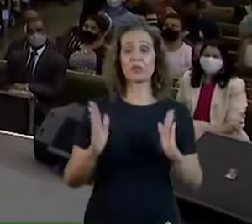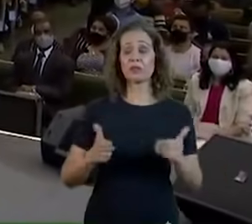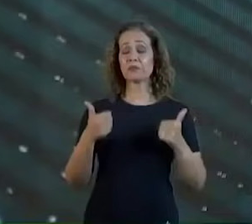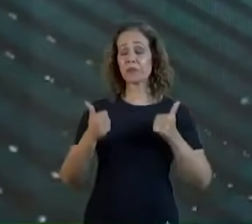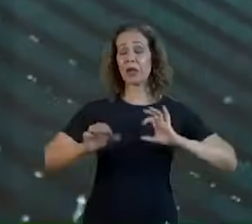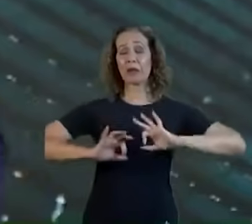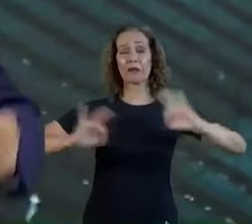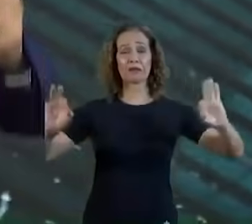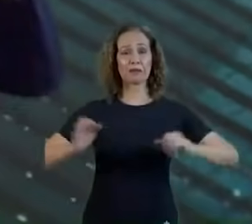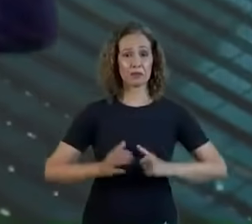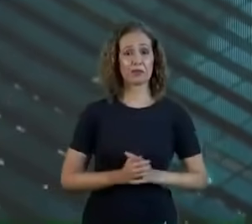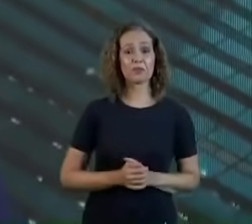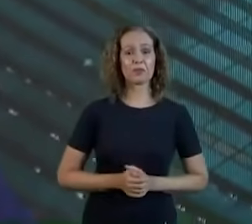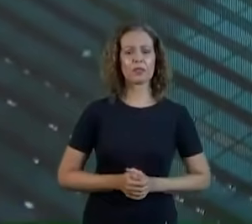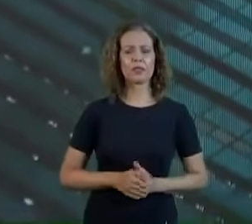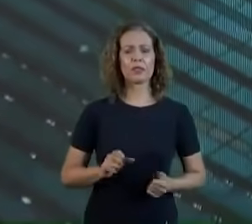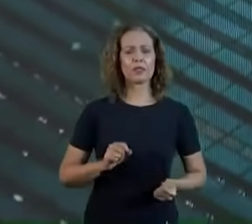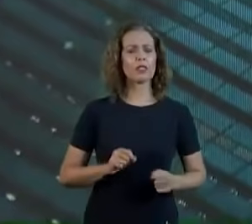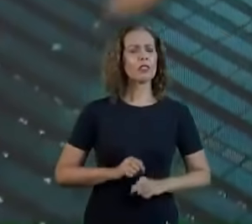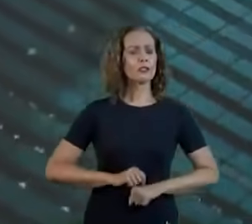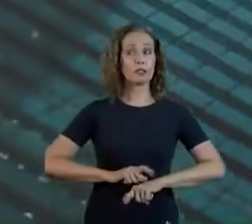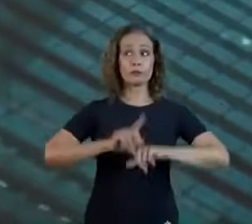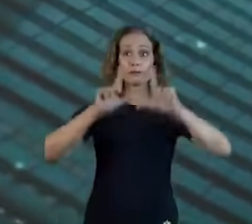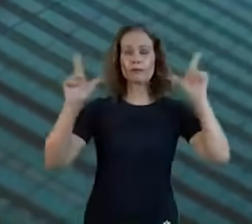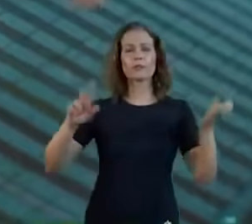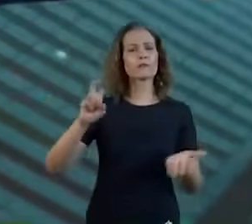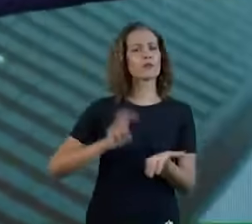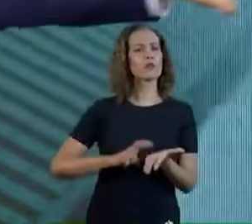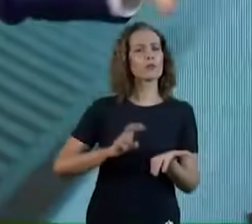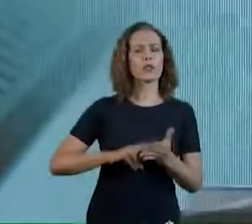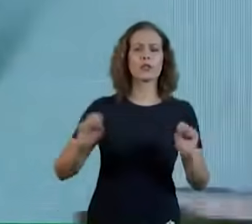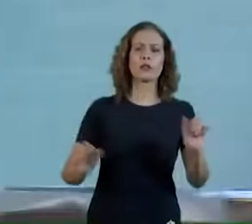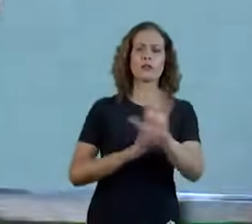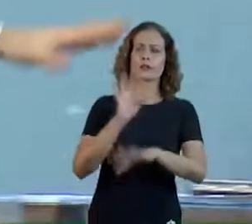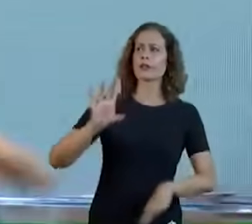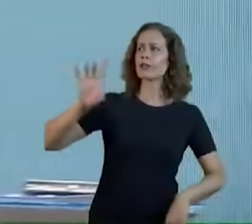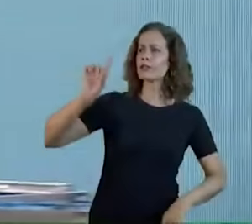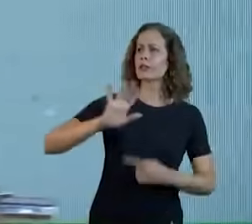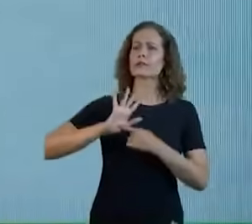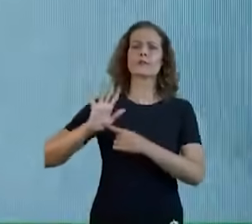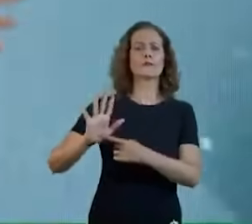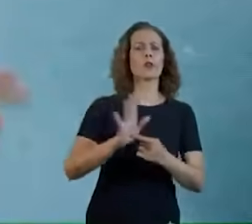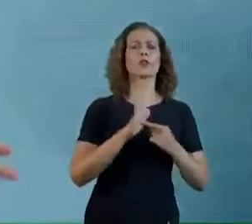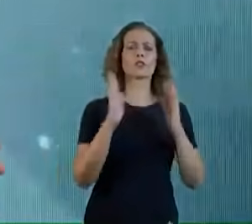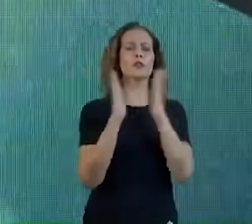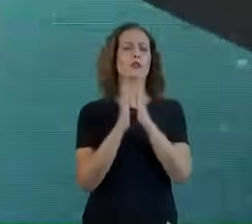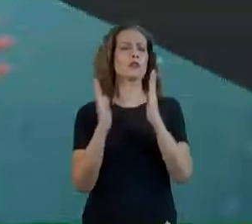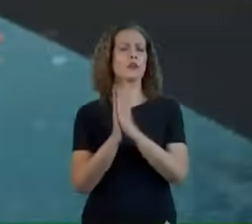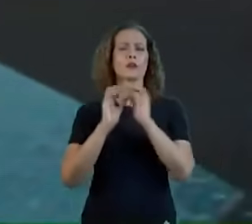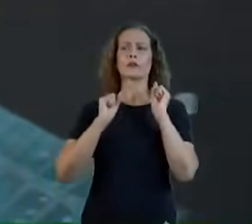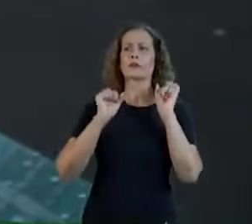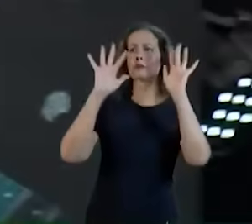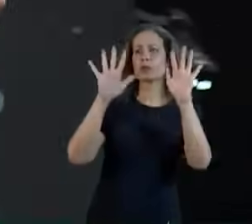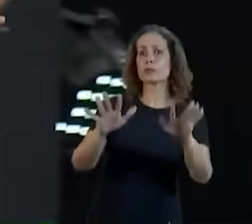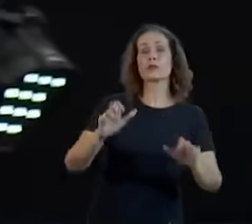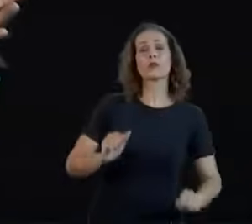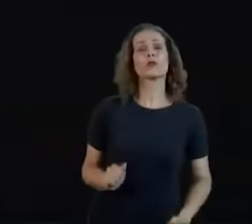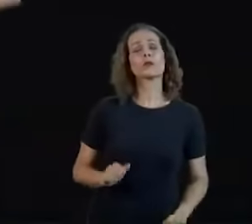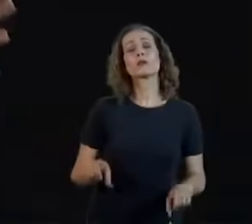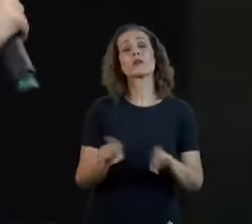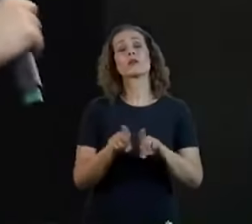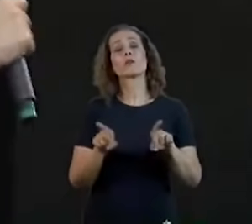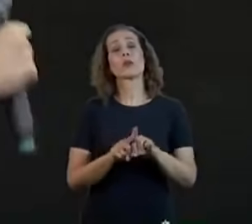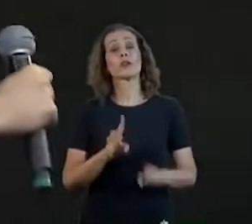outros, tá, levanta de manhã e declara a glória de Deus, e abençoa, e ora. E eu conheço gente que parecia